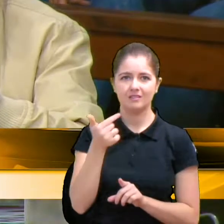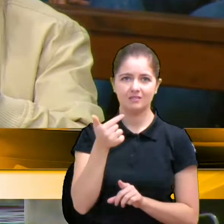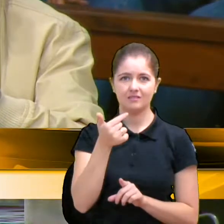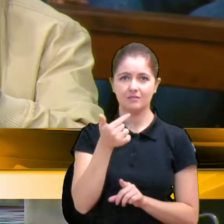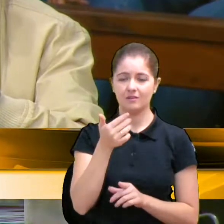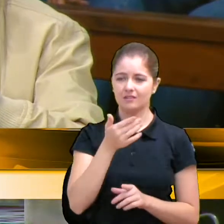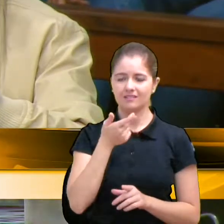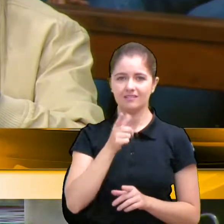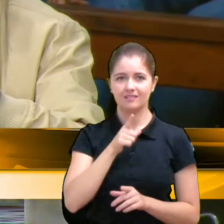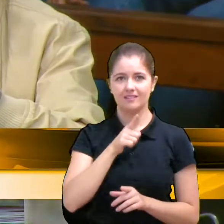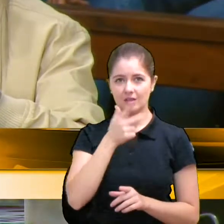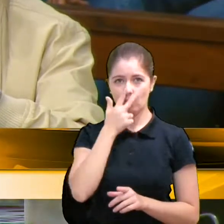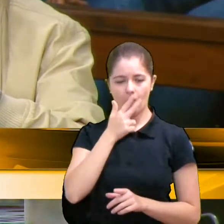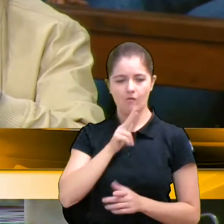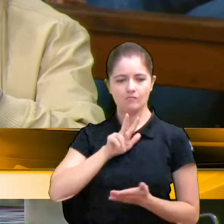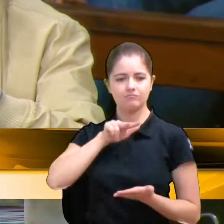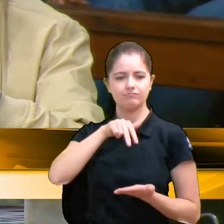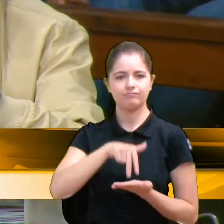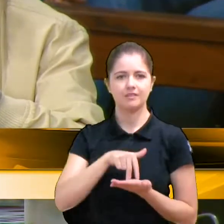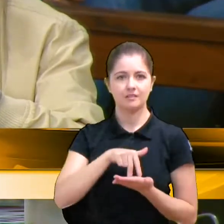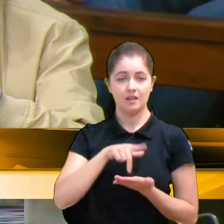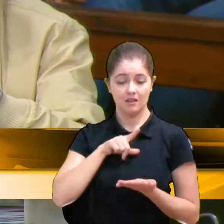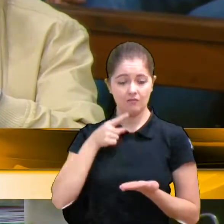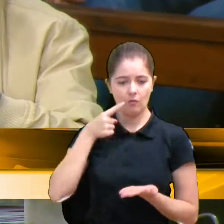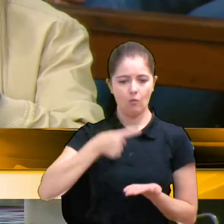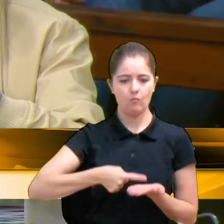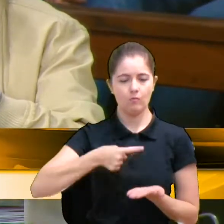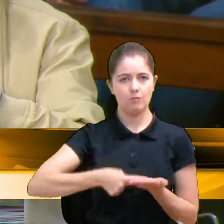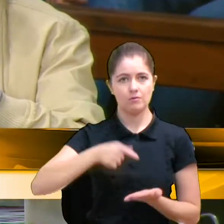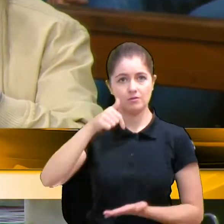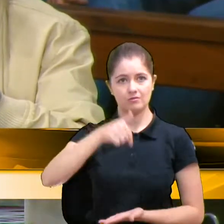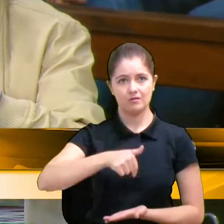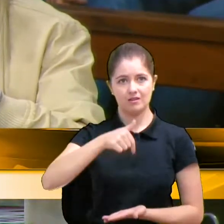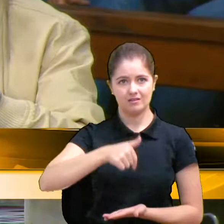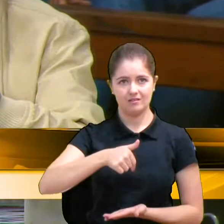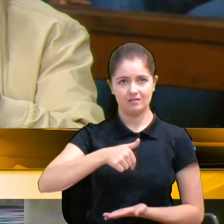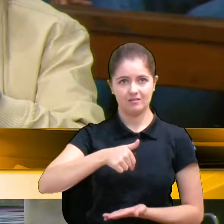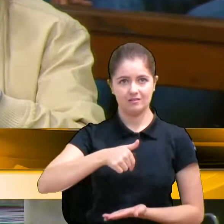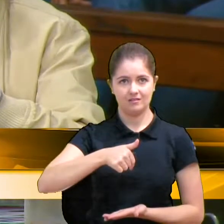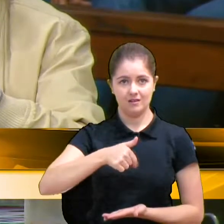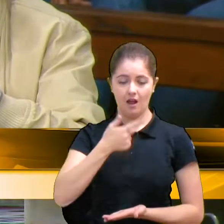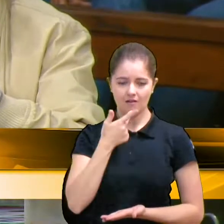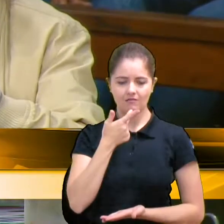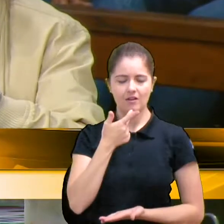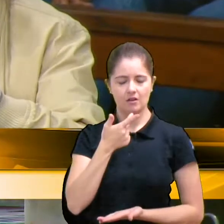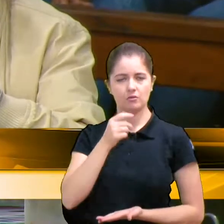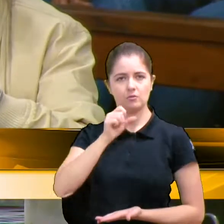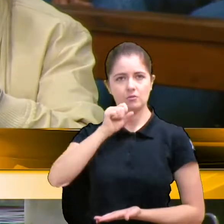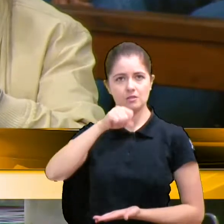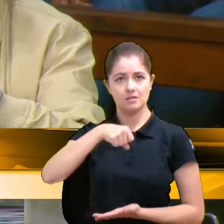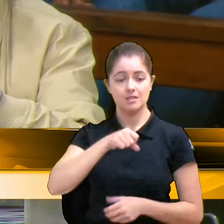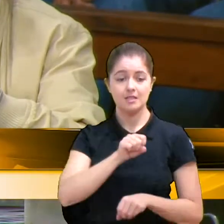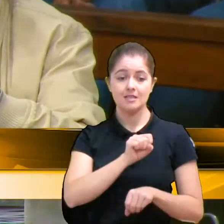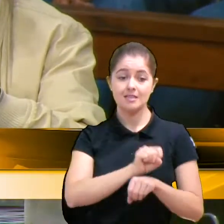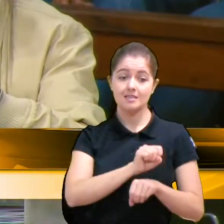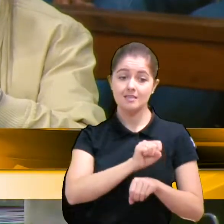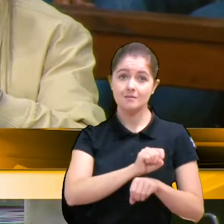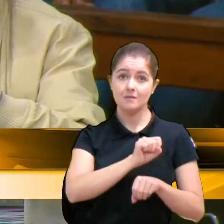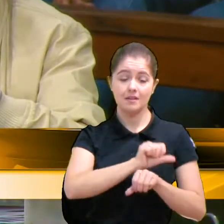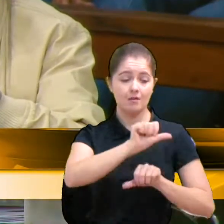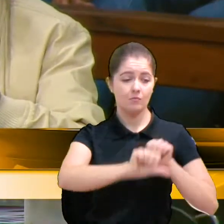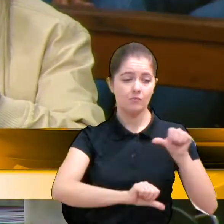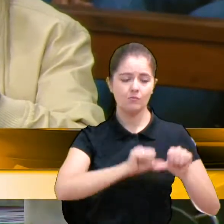frente, porque esta secretária assumiu um compromisso aqui de aguardar o desfecho da modificação da